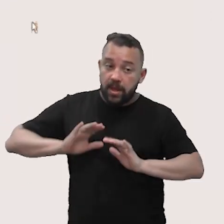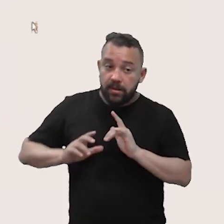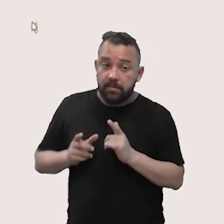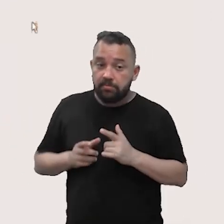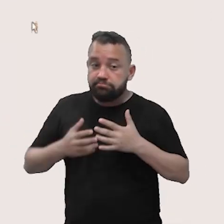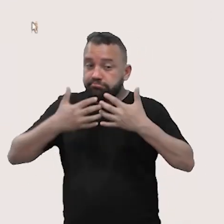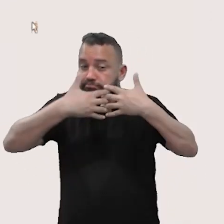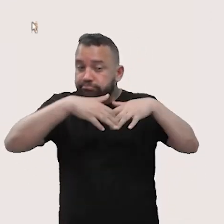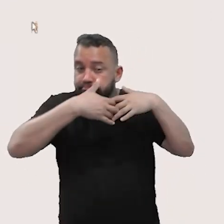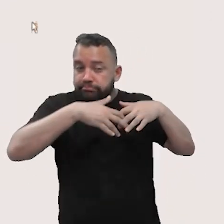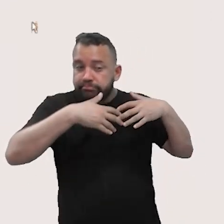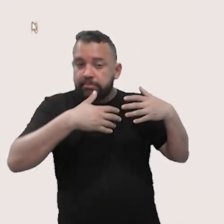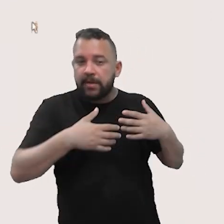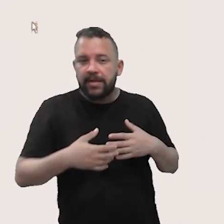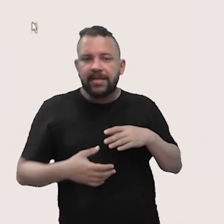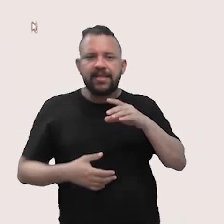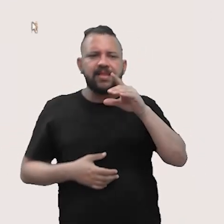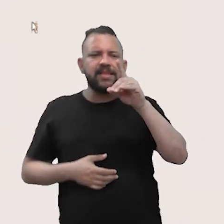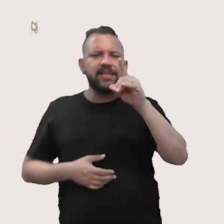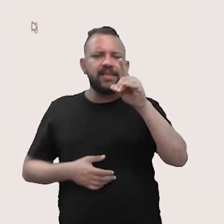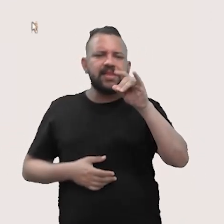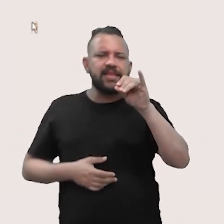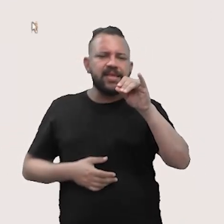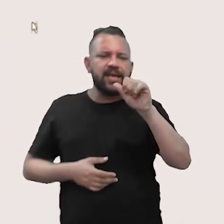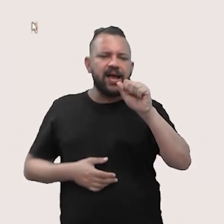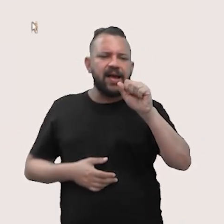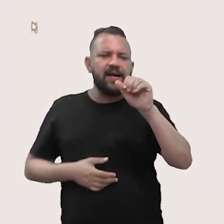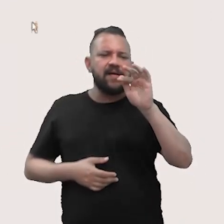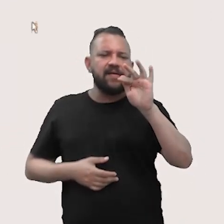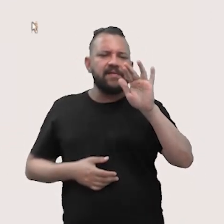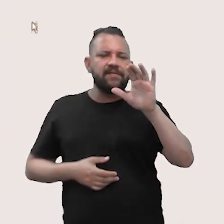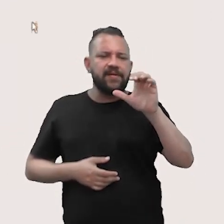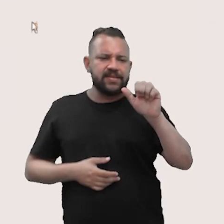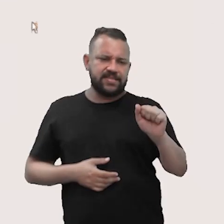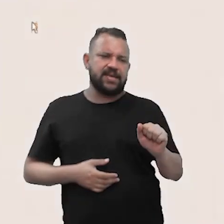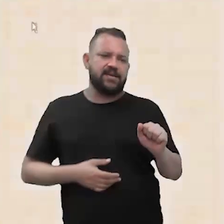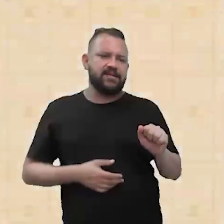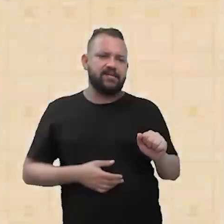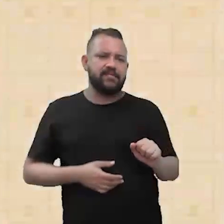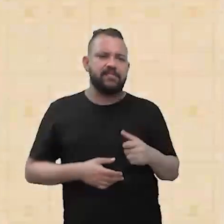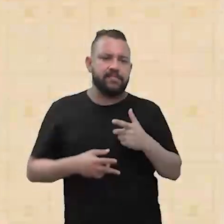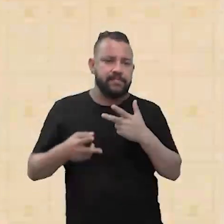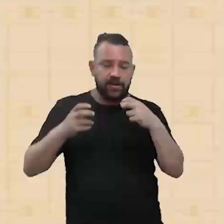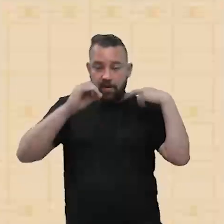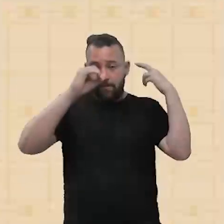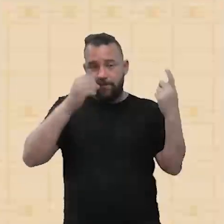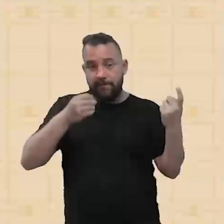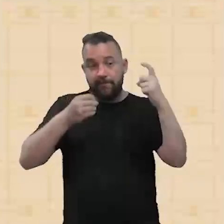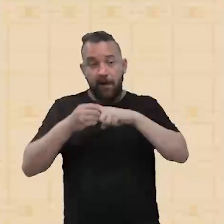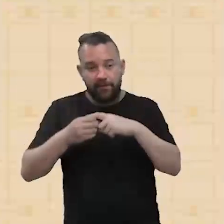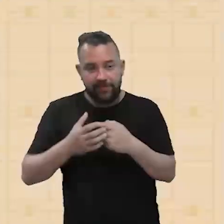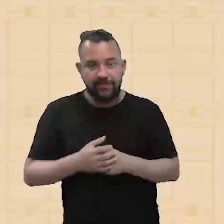não confundir com diafásica. Vem comigo, Roberto. Robertão.